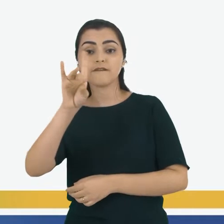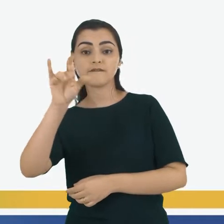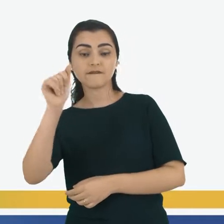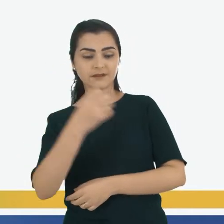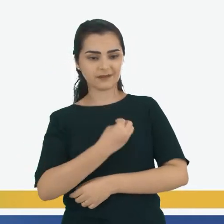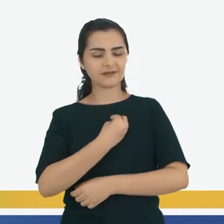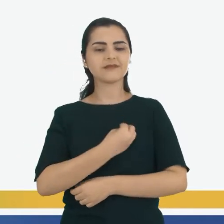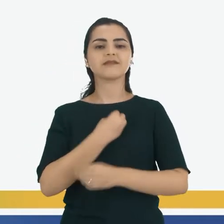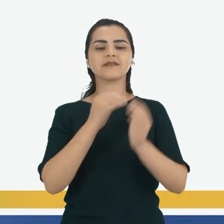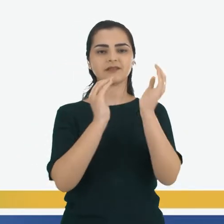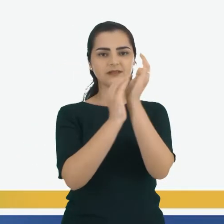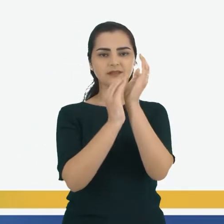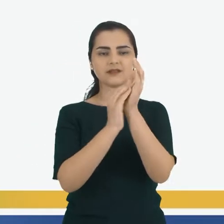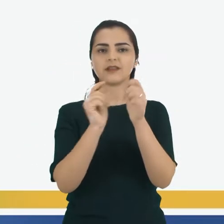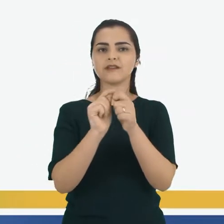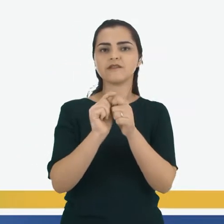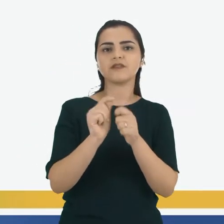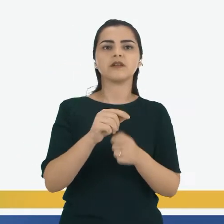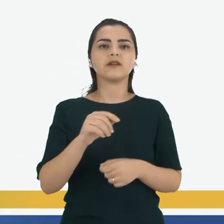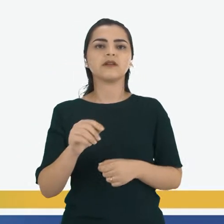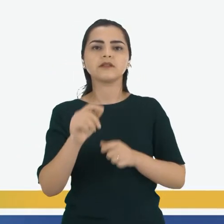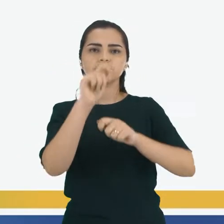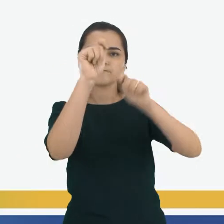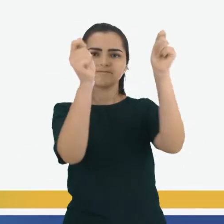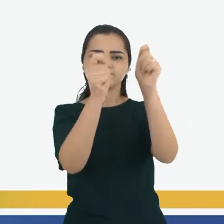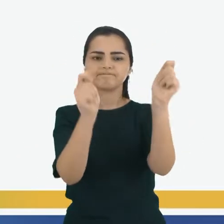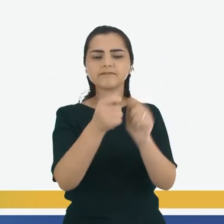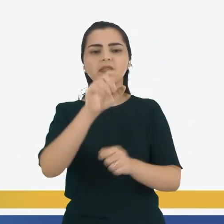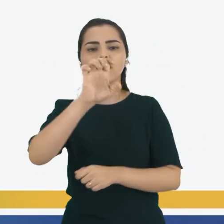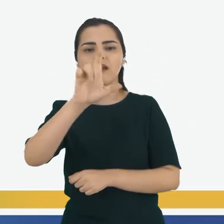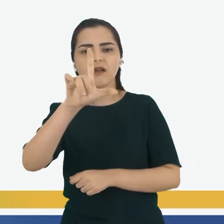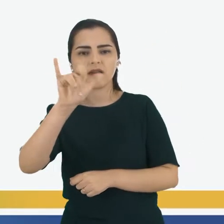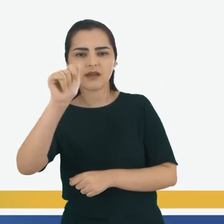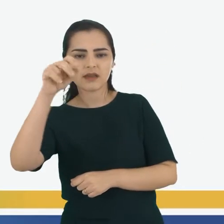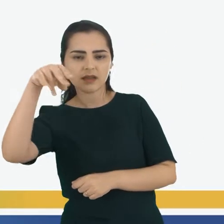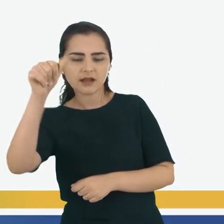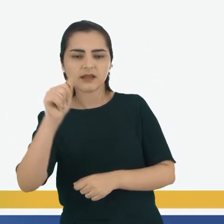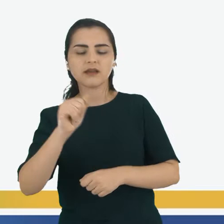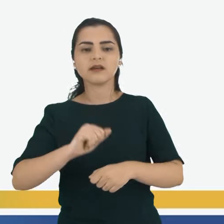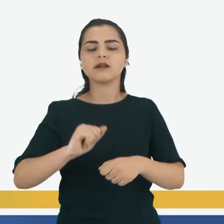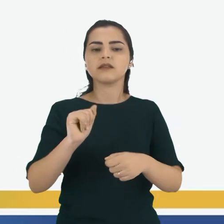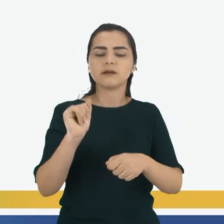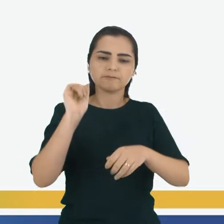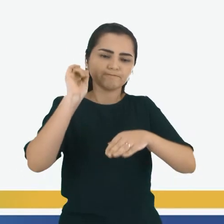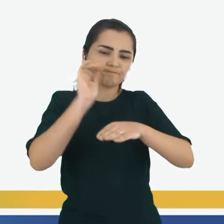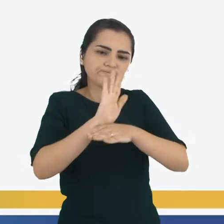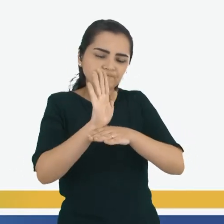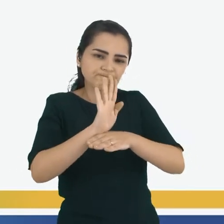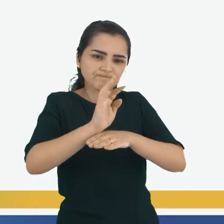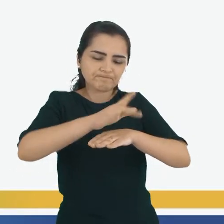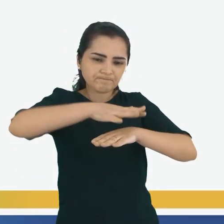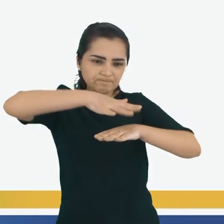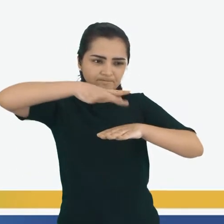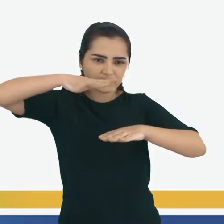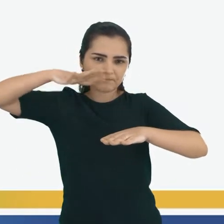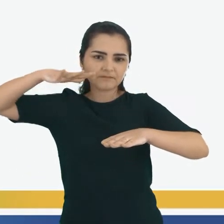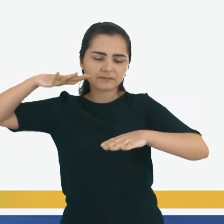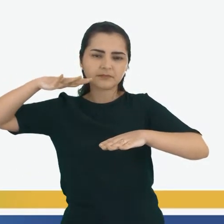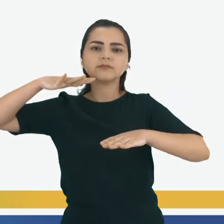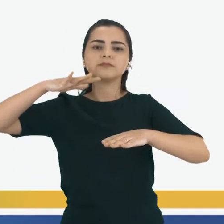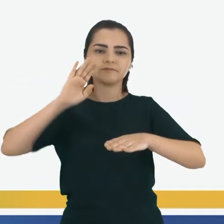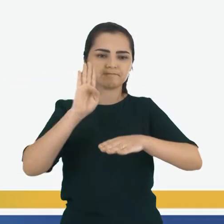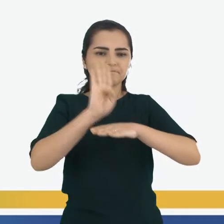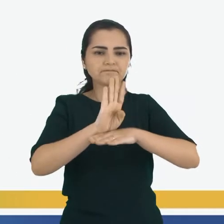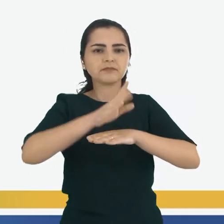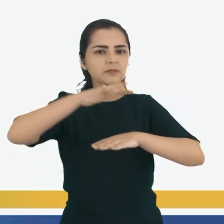esculpida pela artista plástica Eliana Kertex, e essa estátua é em bronze. Então você veja que